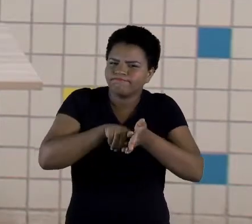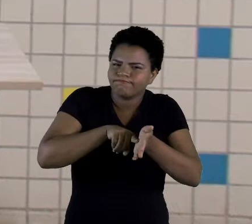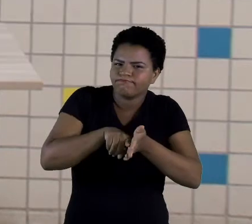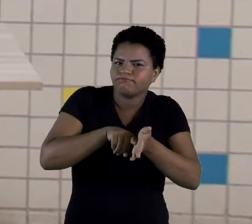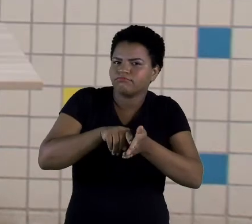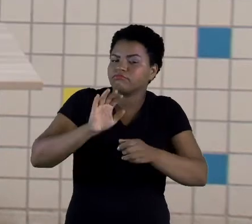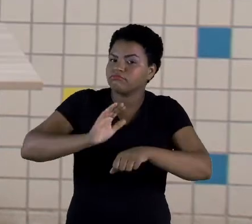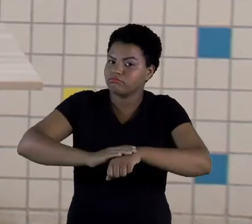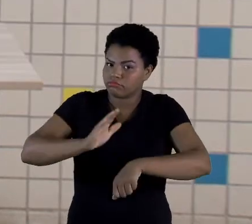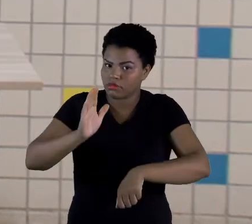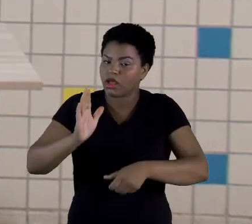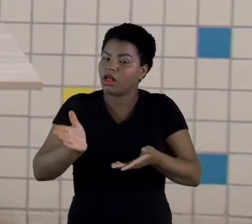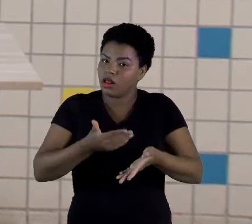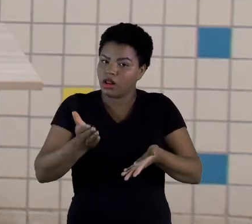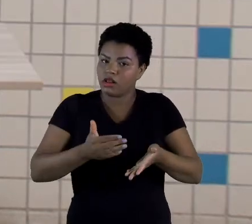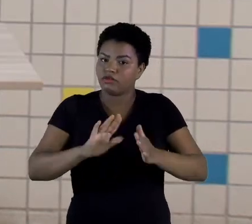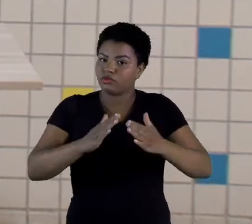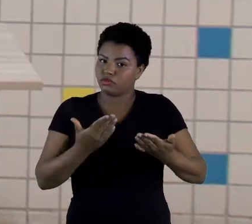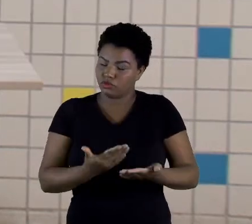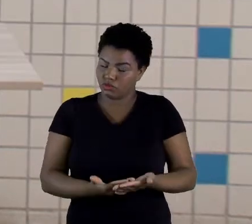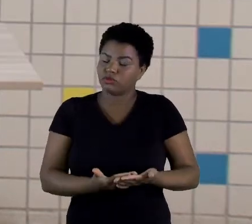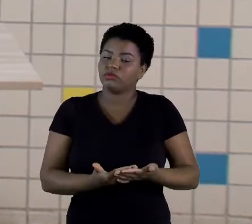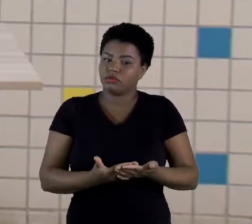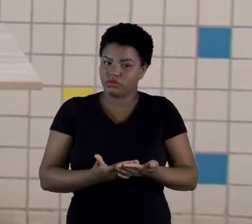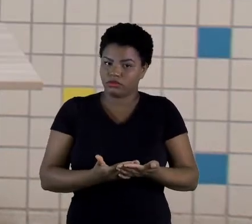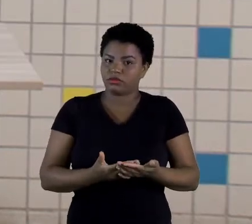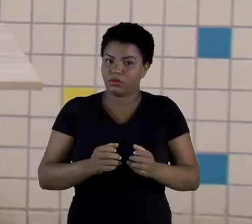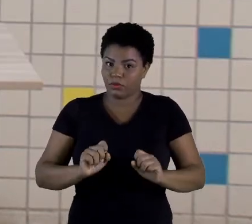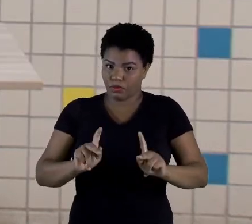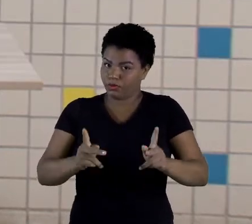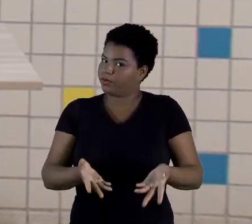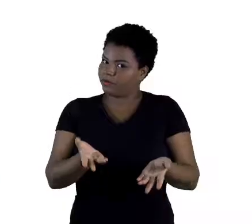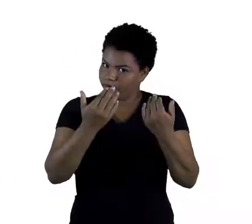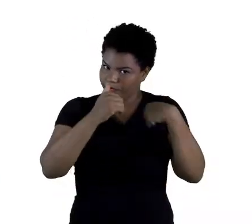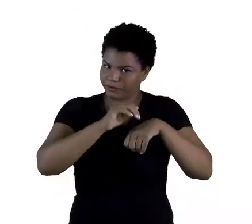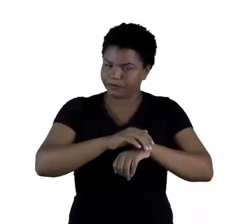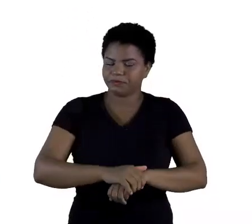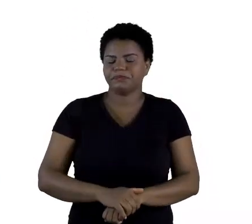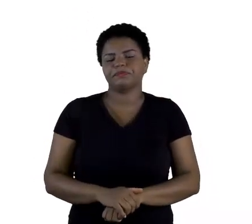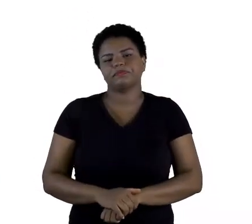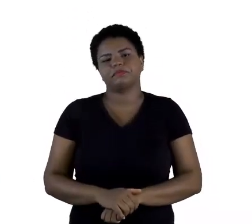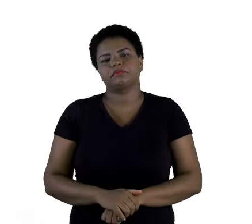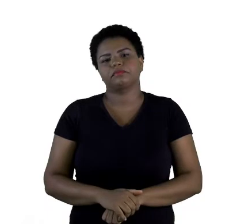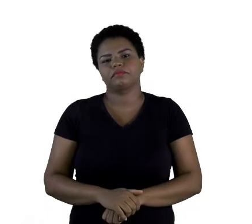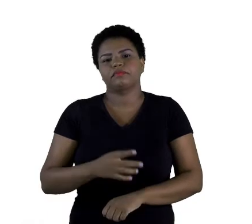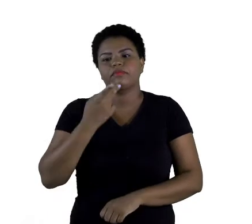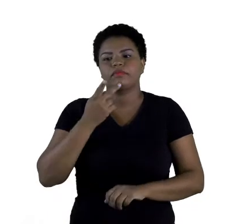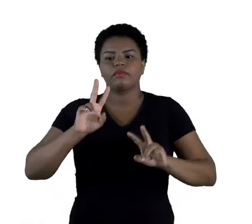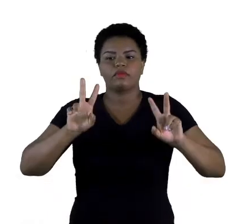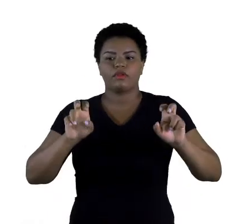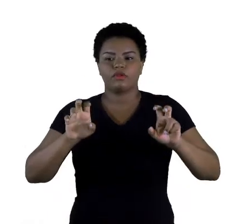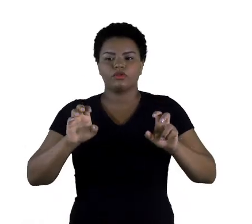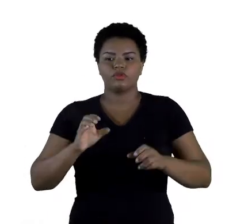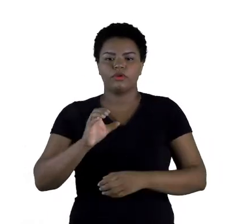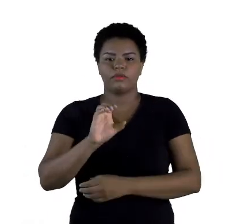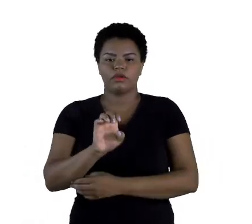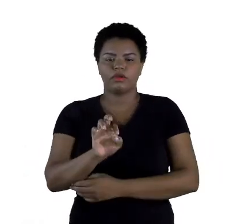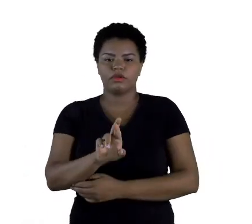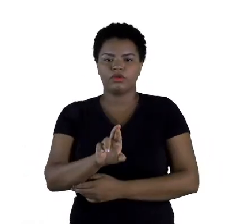pesquisando mais no livro didático, ok? Então vamos lá. Vamos falar sobre erosão e